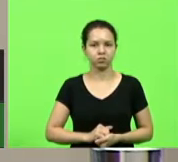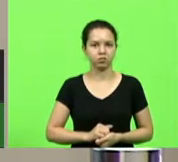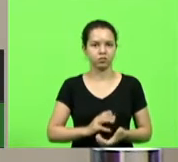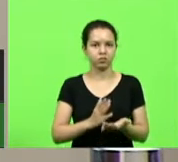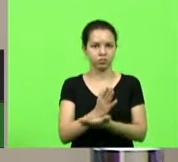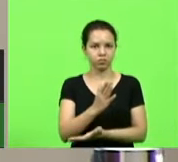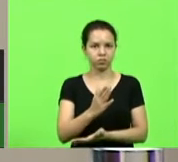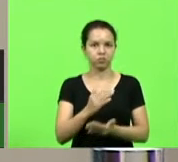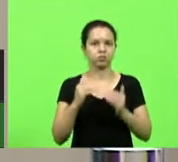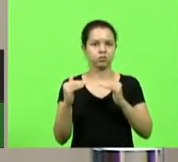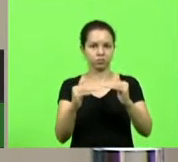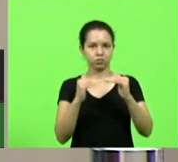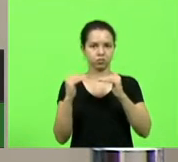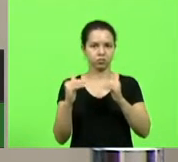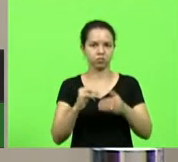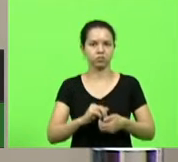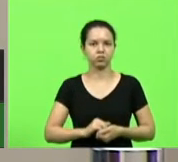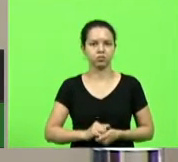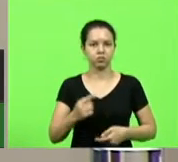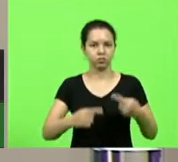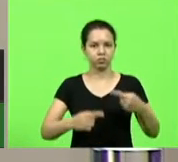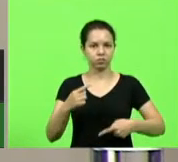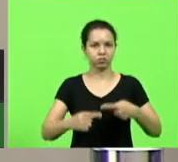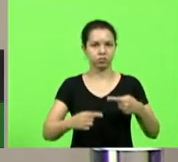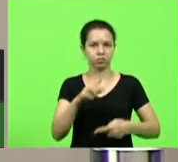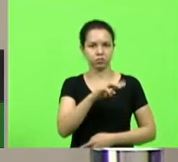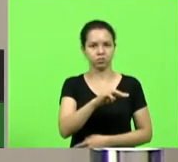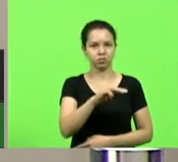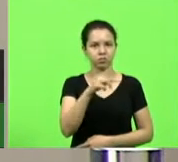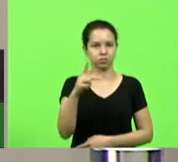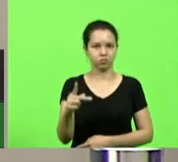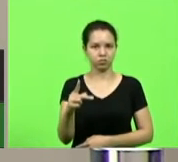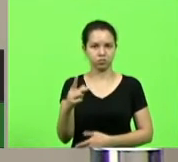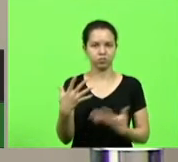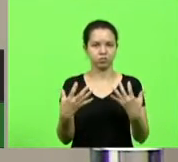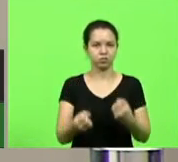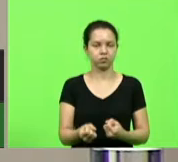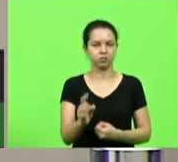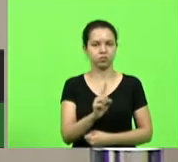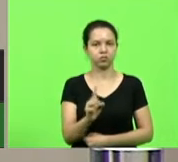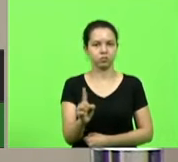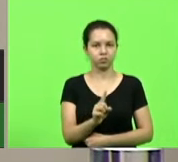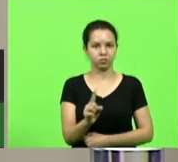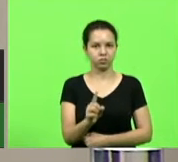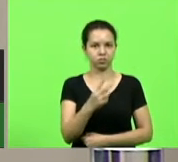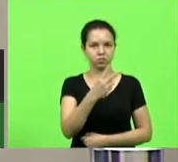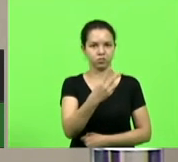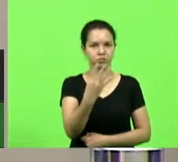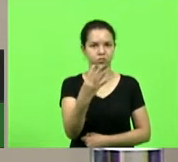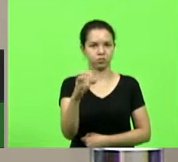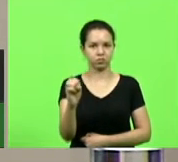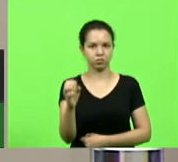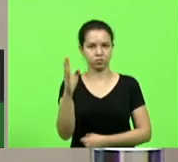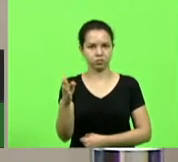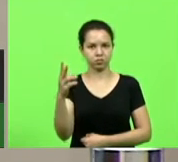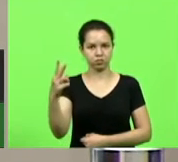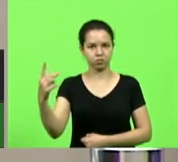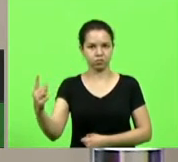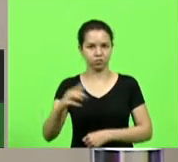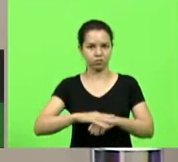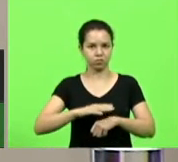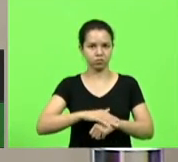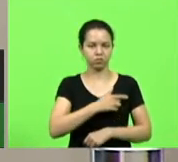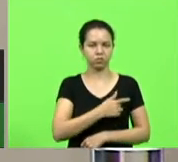Aprovado por unanimidade. Em discussão, medida provisória. Admissibilidade da medida provisória 240/2021. Autor, Governo do